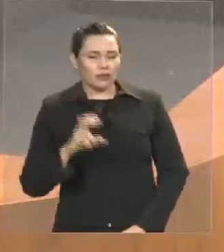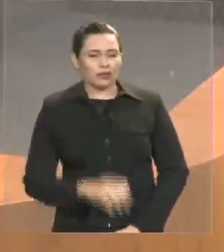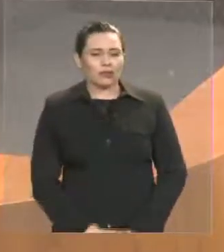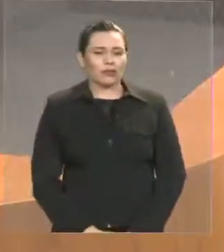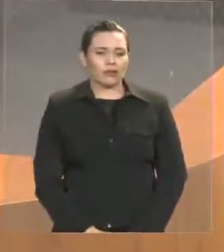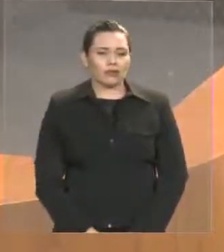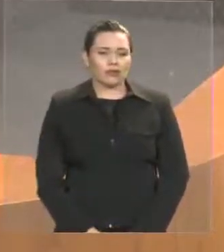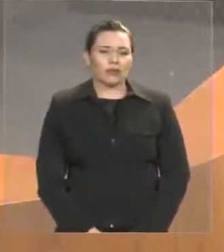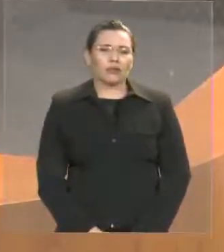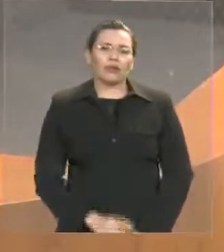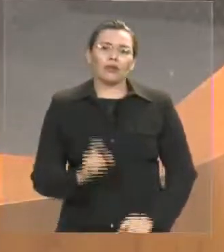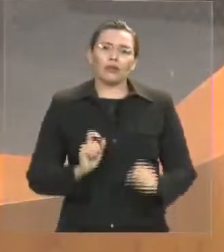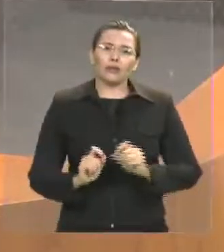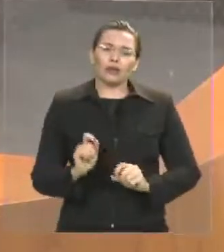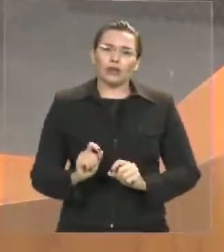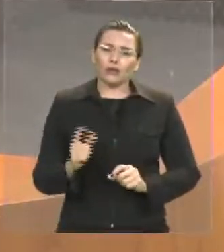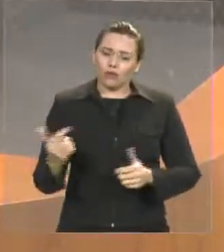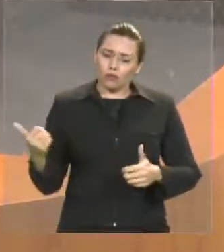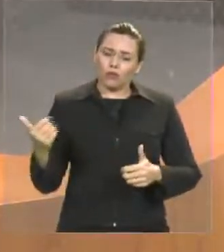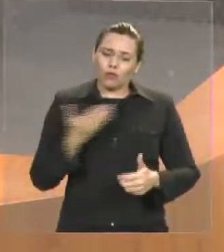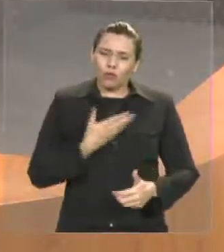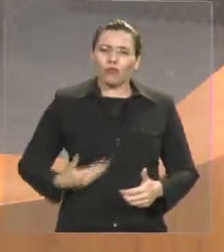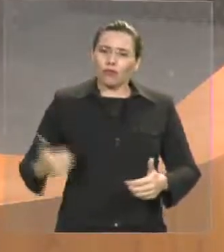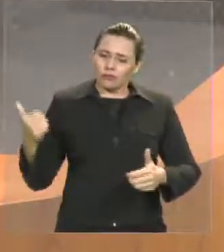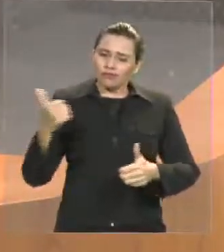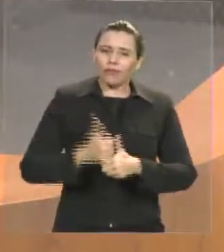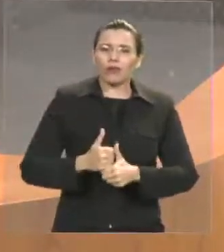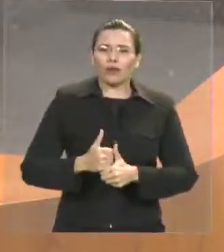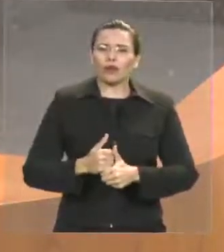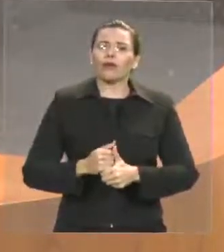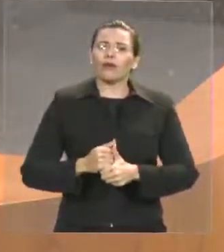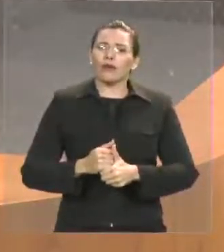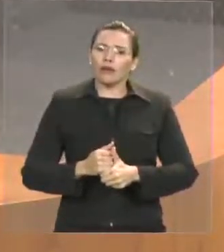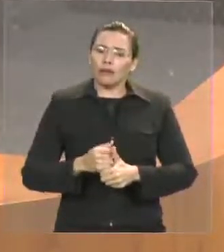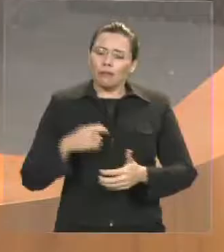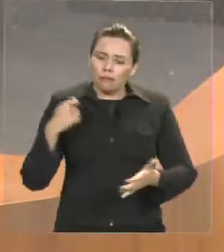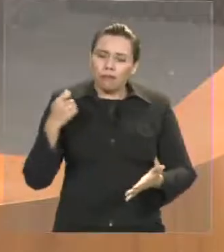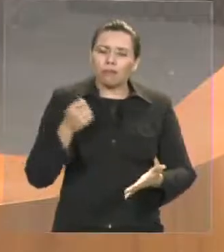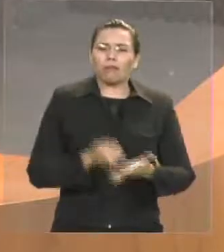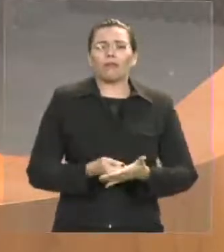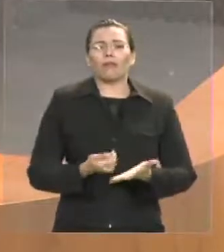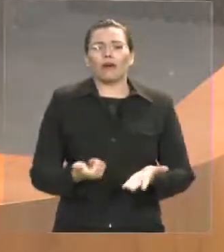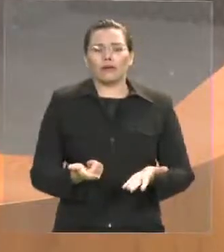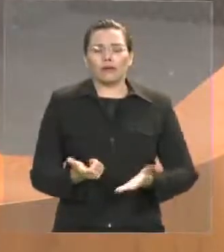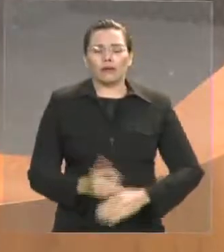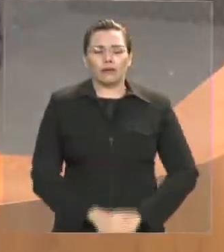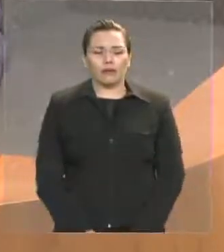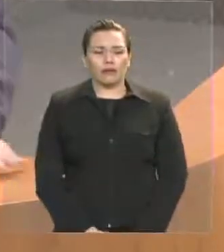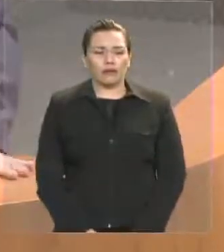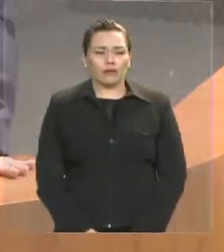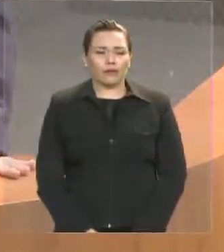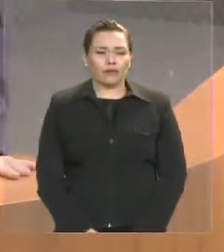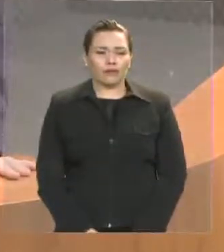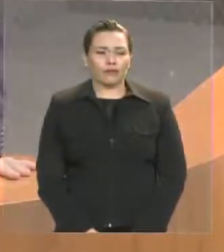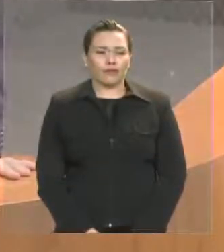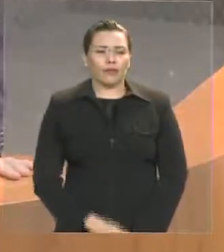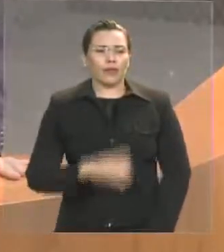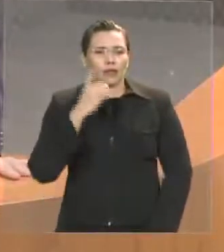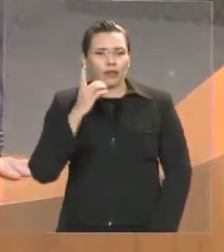Andréia. Esse é o tipo de aumento que, na minha opinião, não se configura como